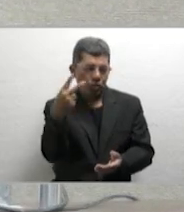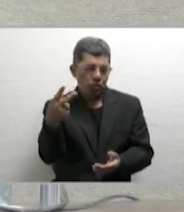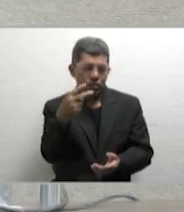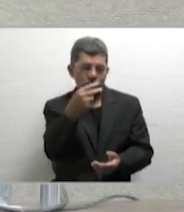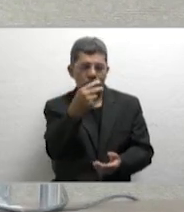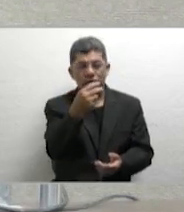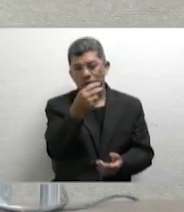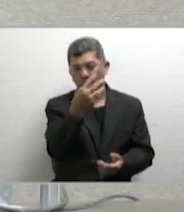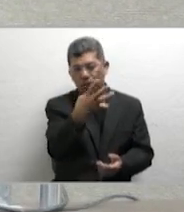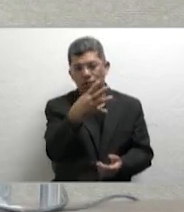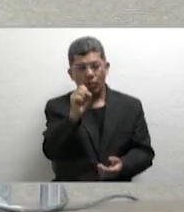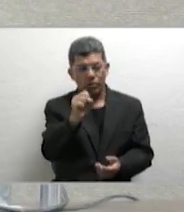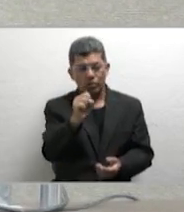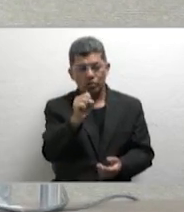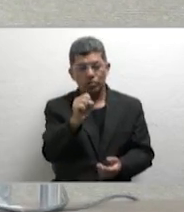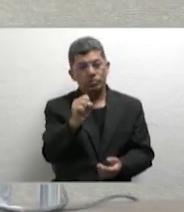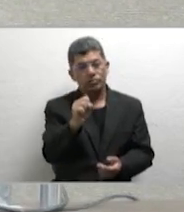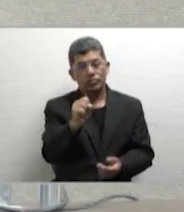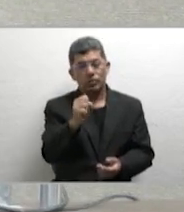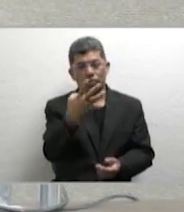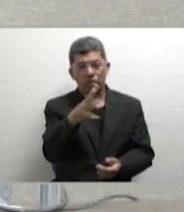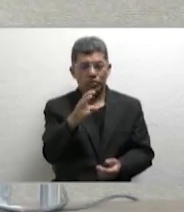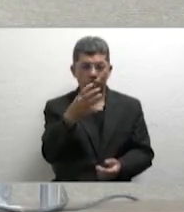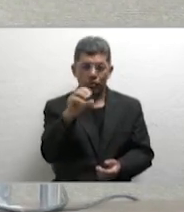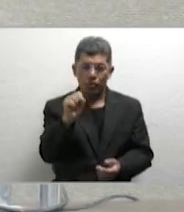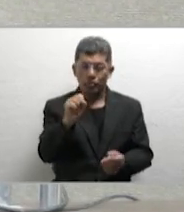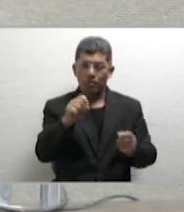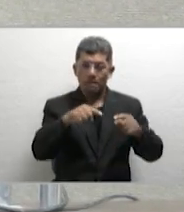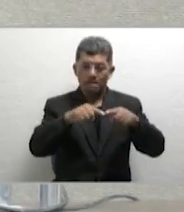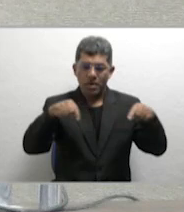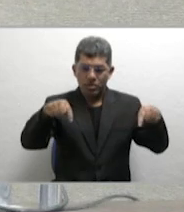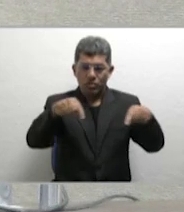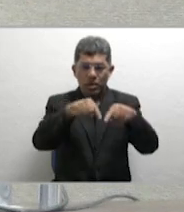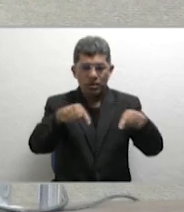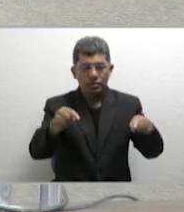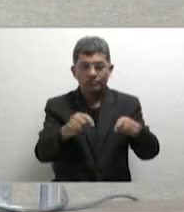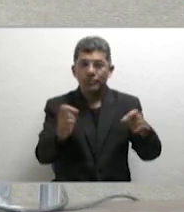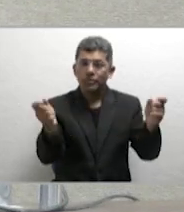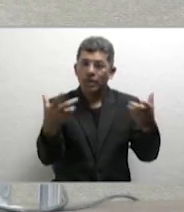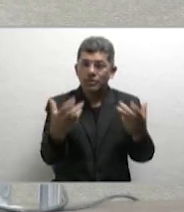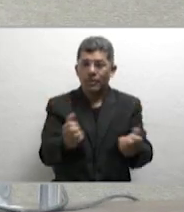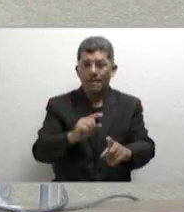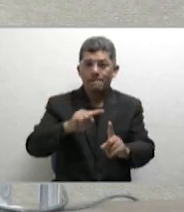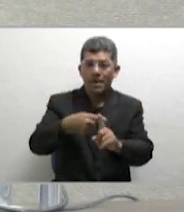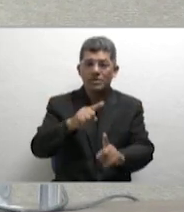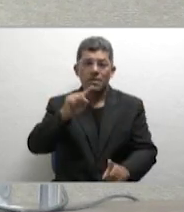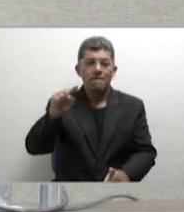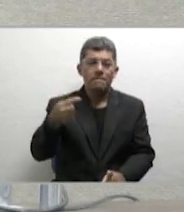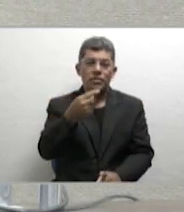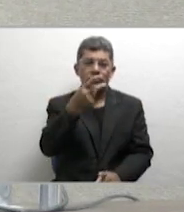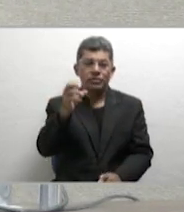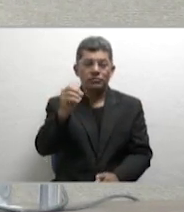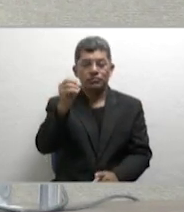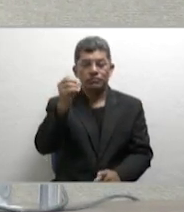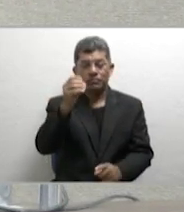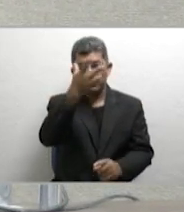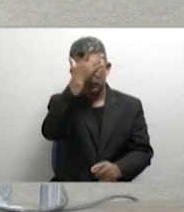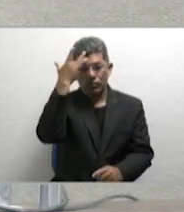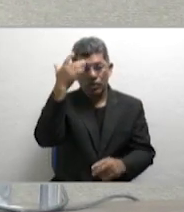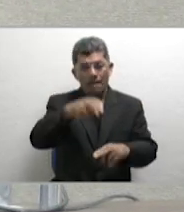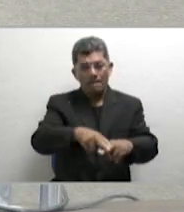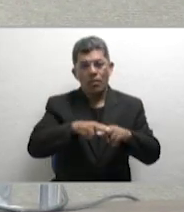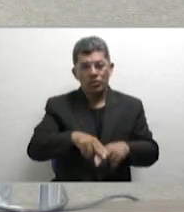quadrados para uma UBS onde você tem a capacidade de atender mais de 1.200 pessoas por dia.